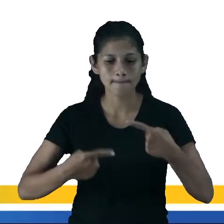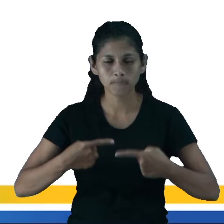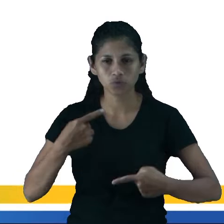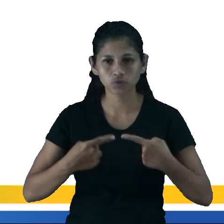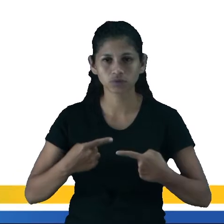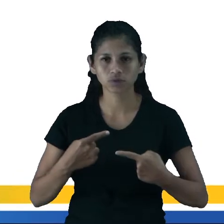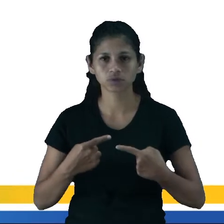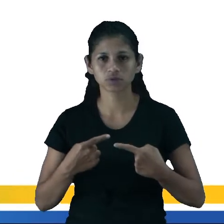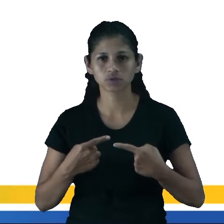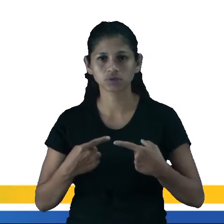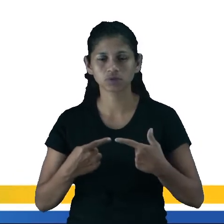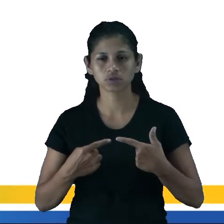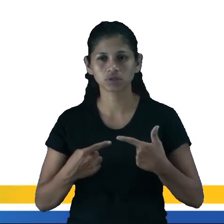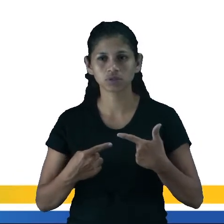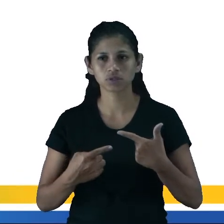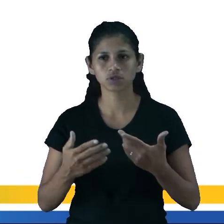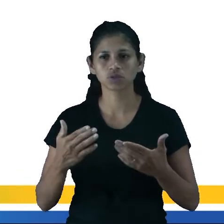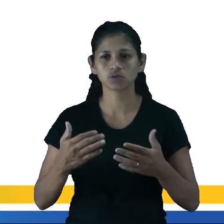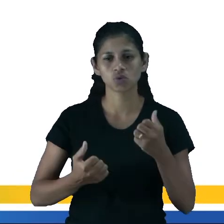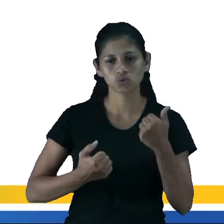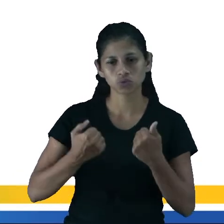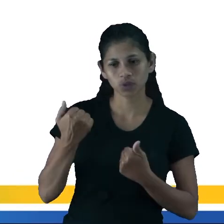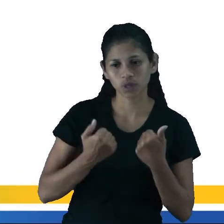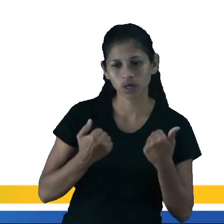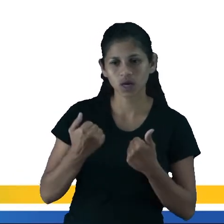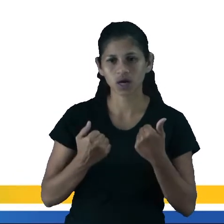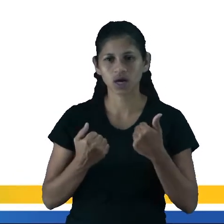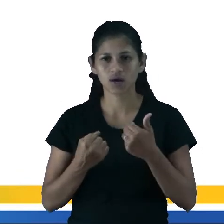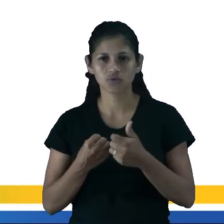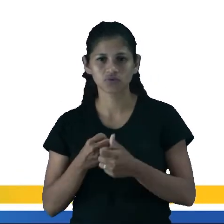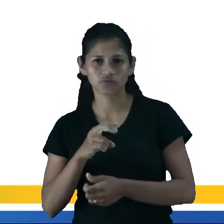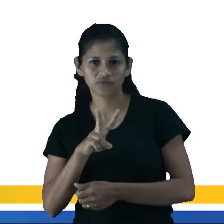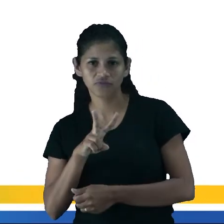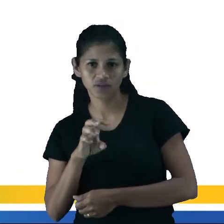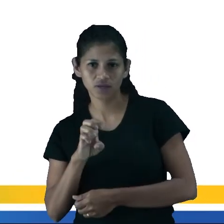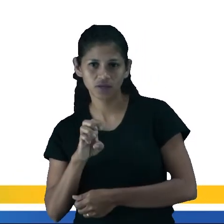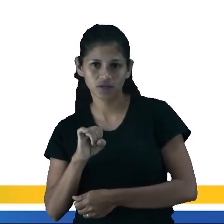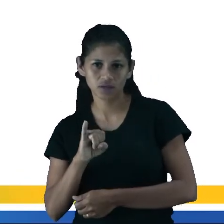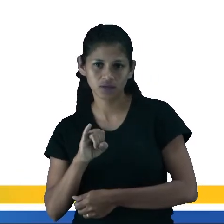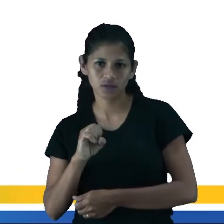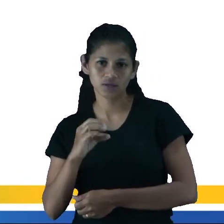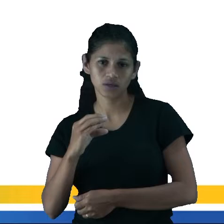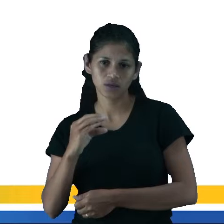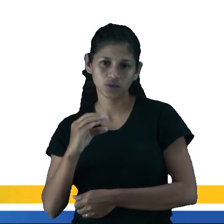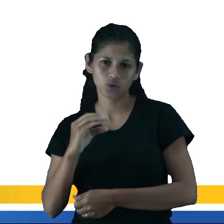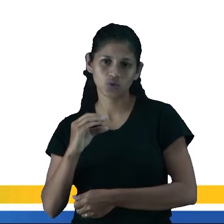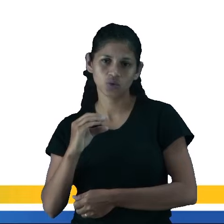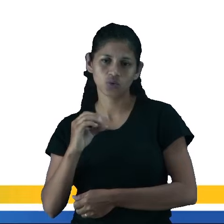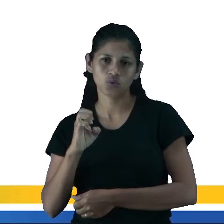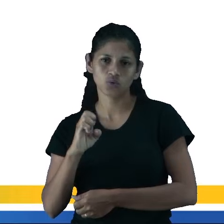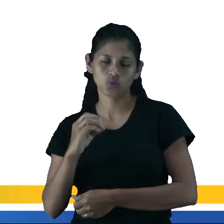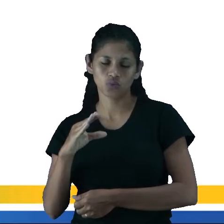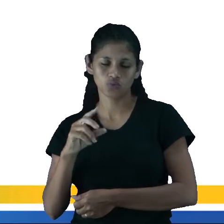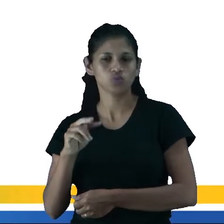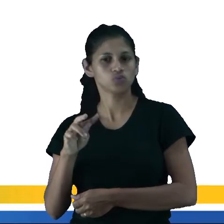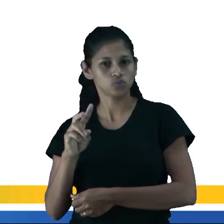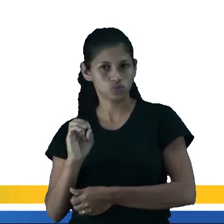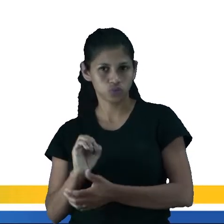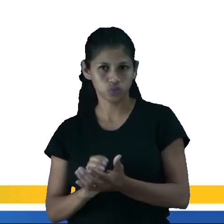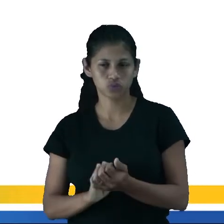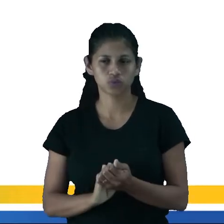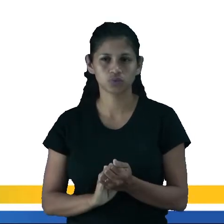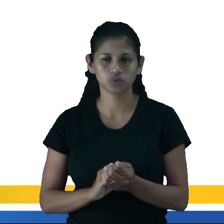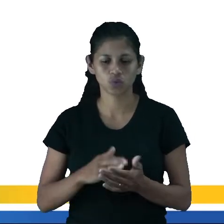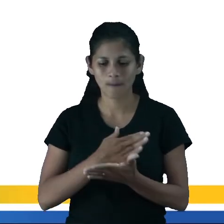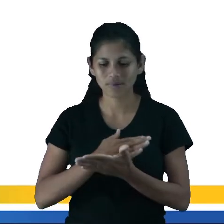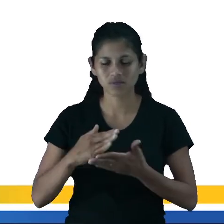faziam, né, com que os automóveis, com que os veículos, eles fossem mais baixos, tivessem um poder de compra mais baixo, né? Não é o